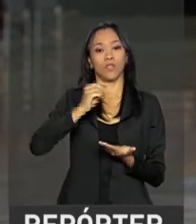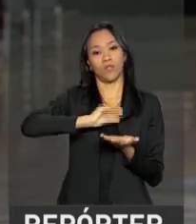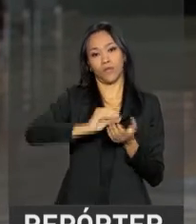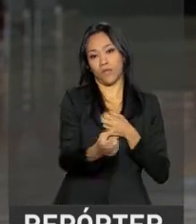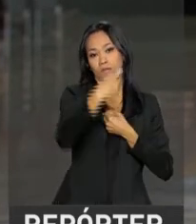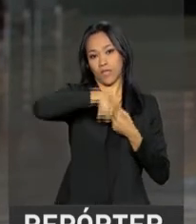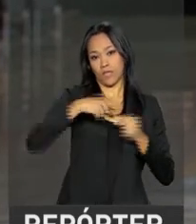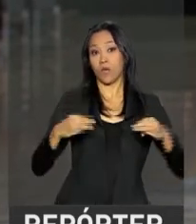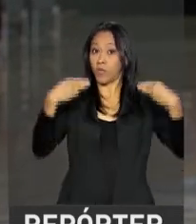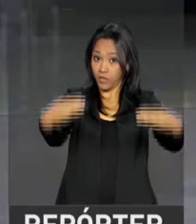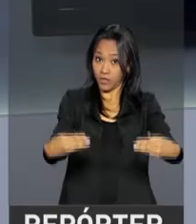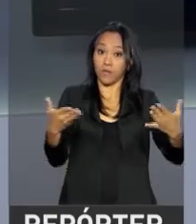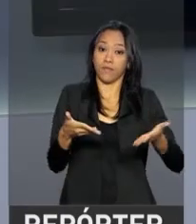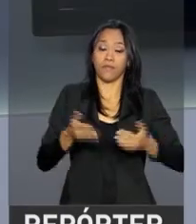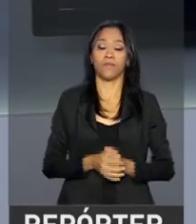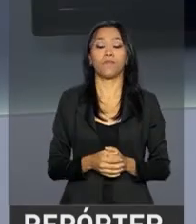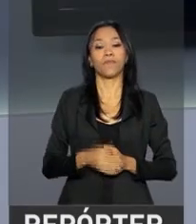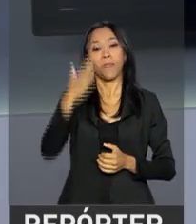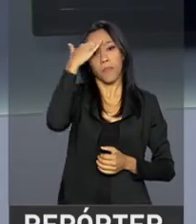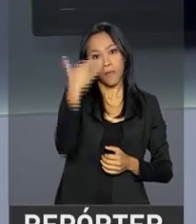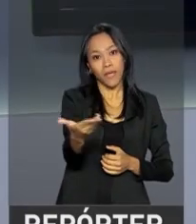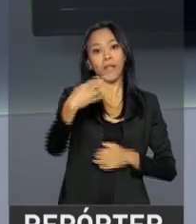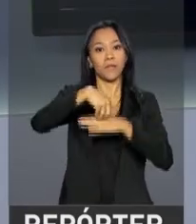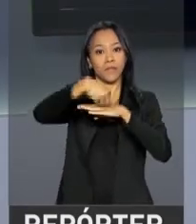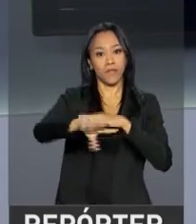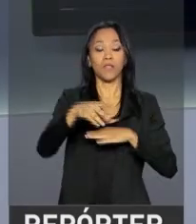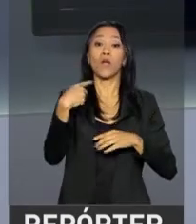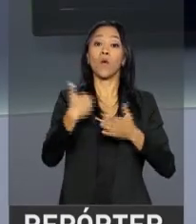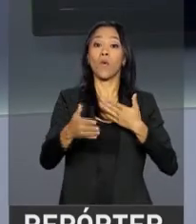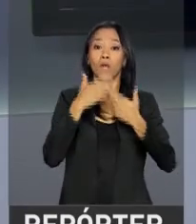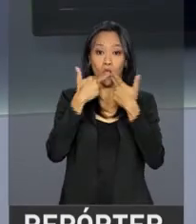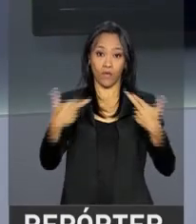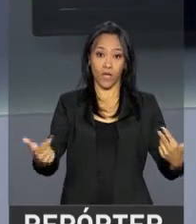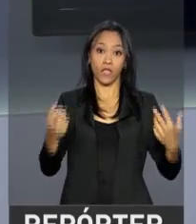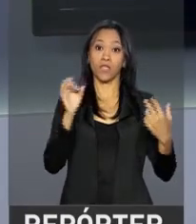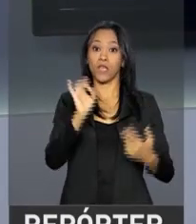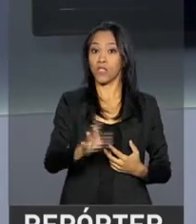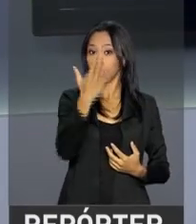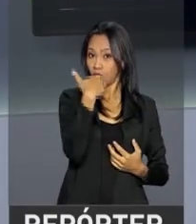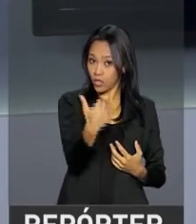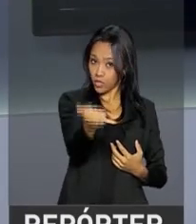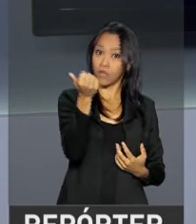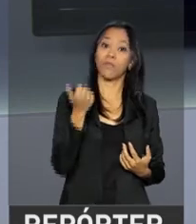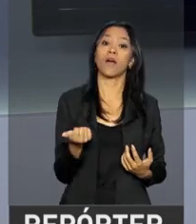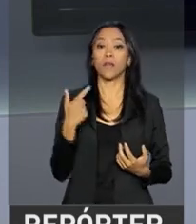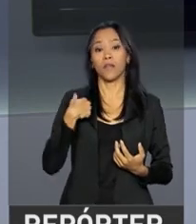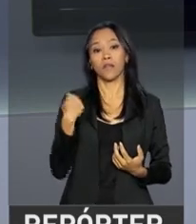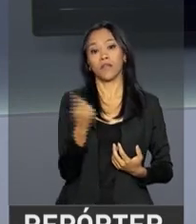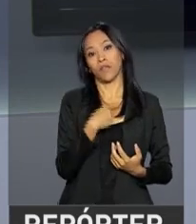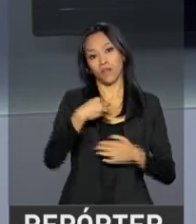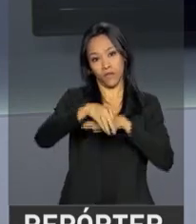pró-transporte voto com você já era obrigado pelas informações qualquer novidade é só chamar qualquer atualização da agenda se chama que a gente